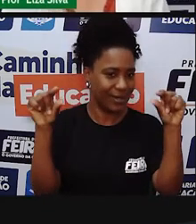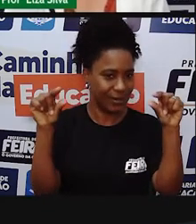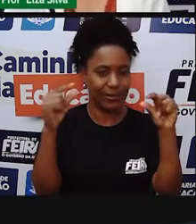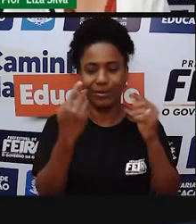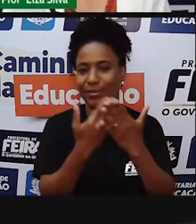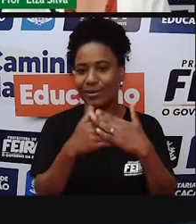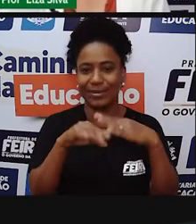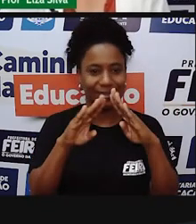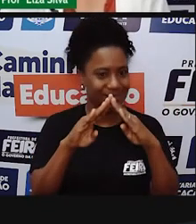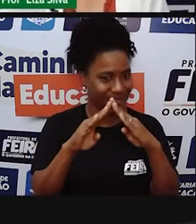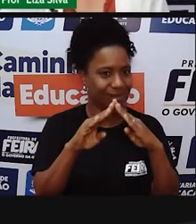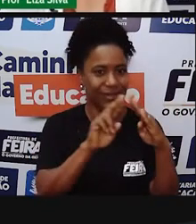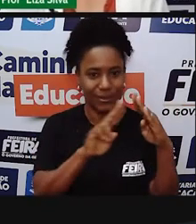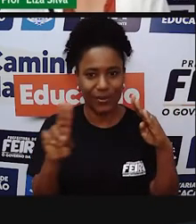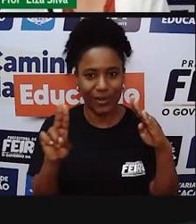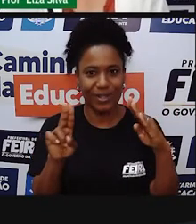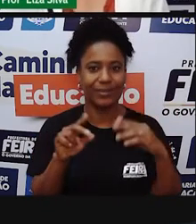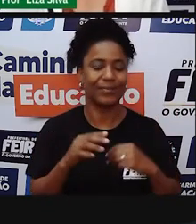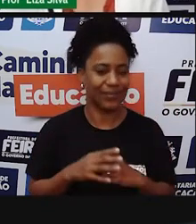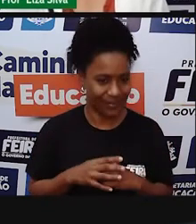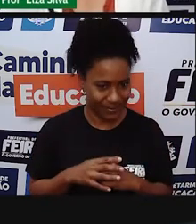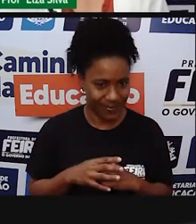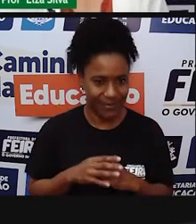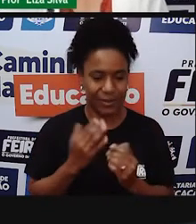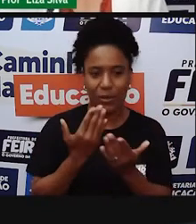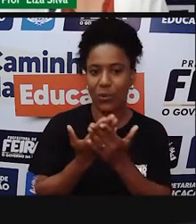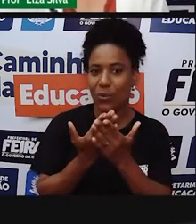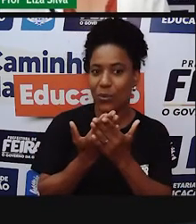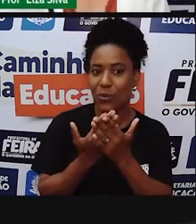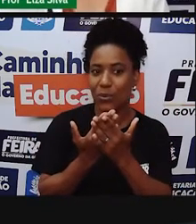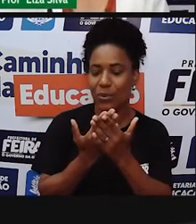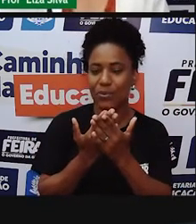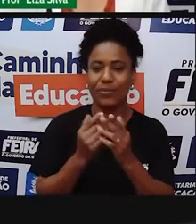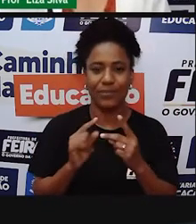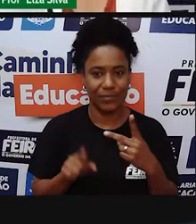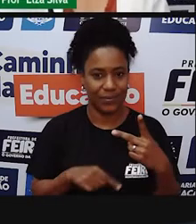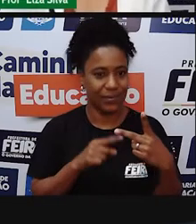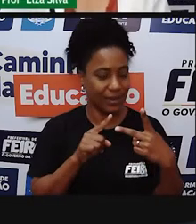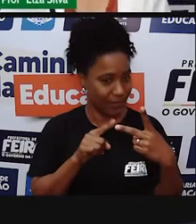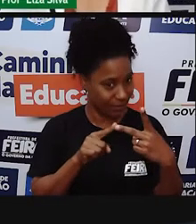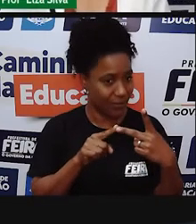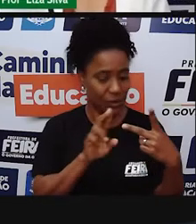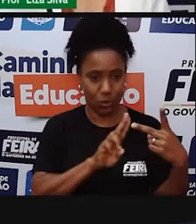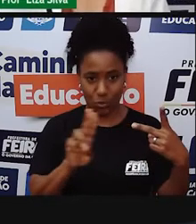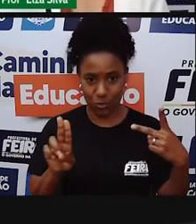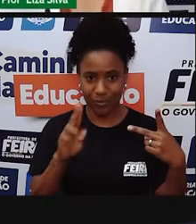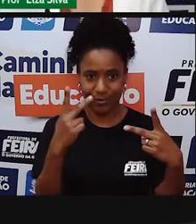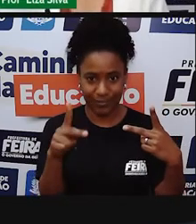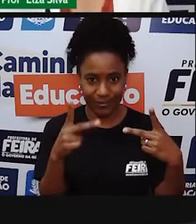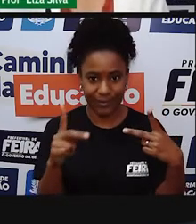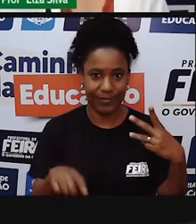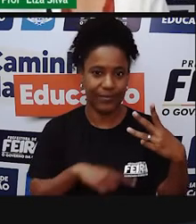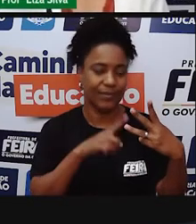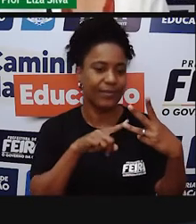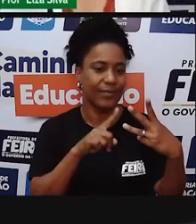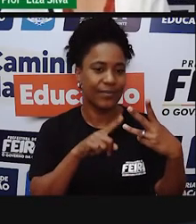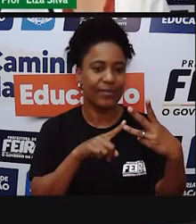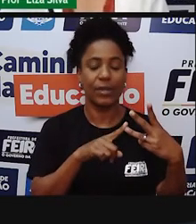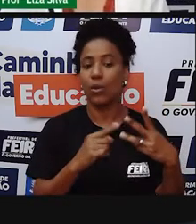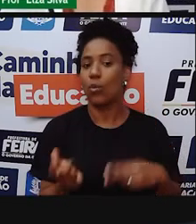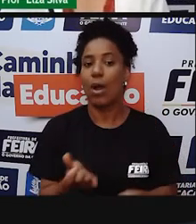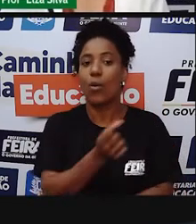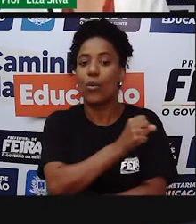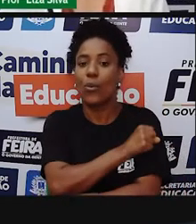colocando school, o nome da escola onde você estuda, student, o seu nome, grade, a série que